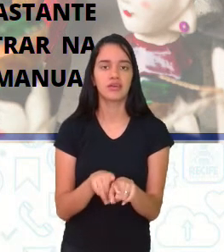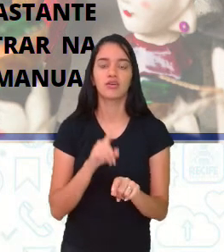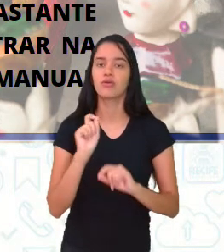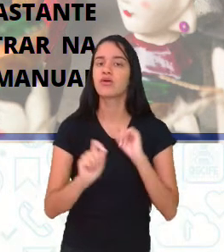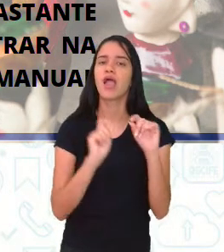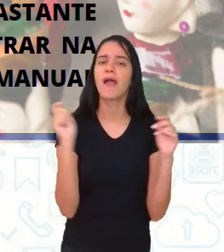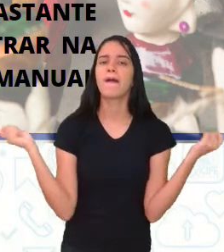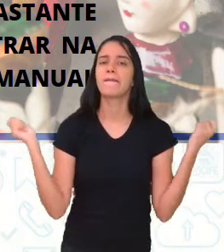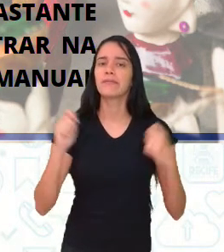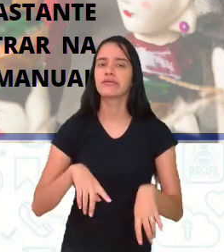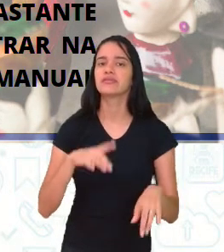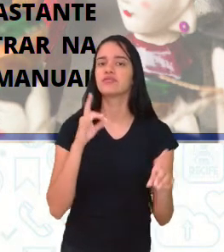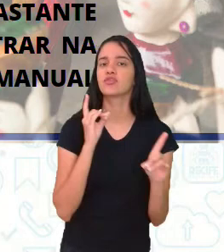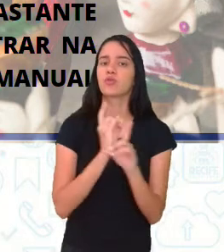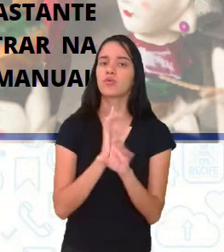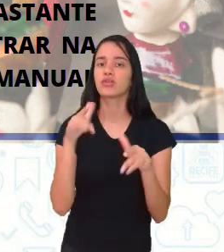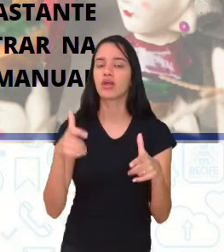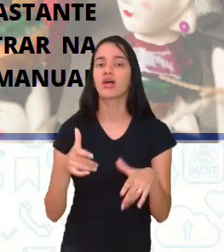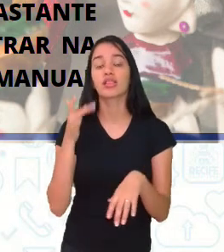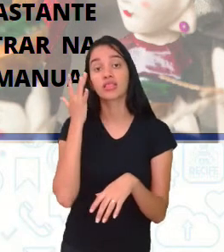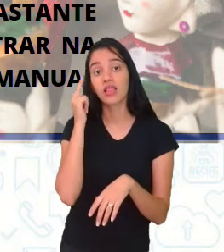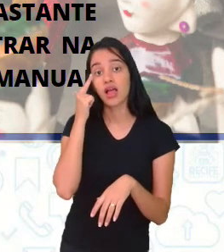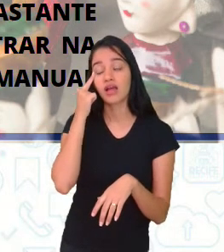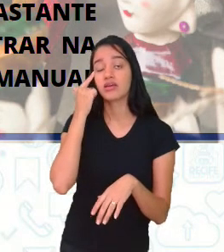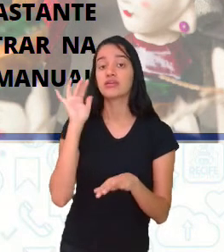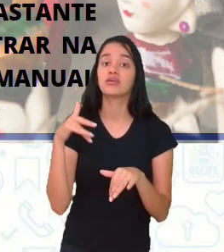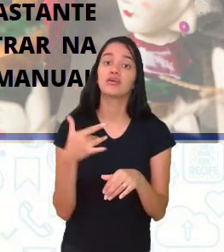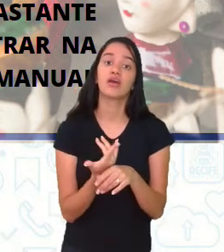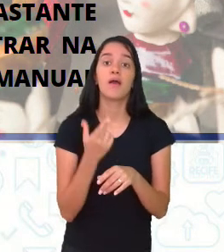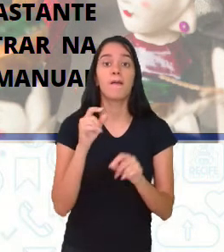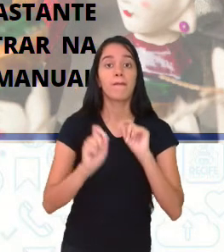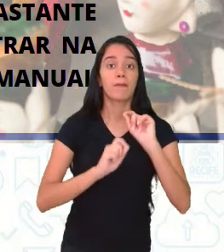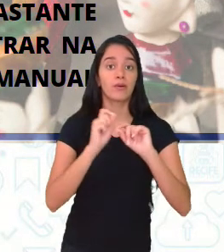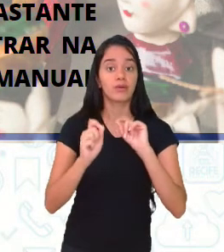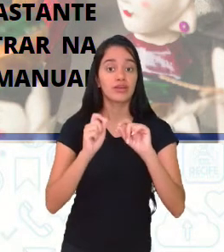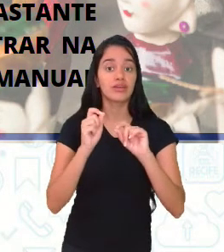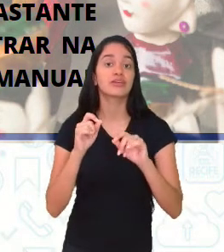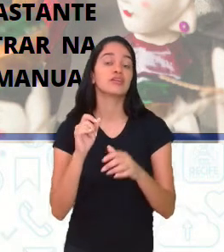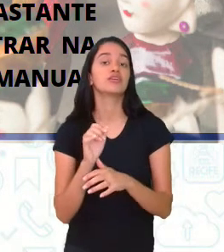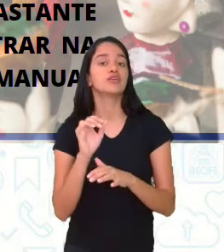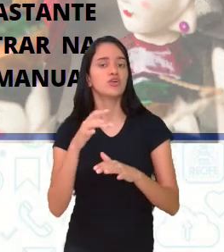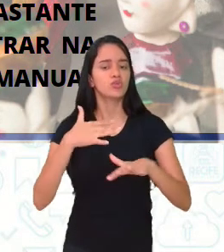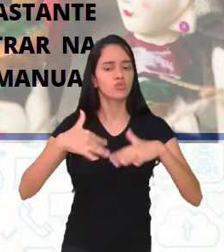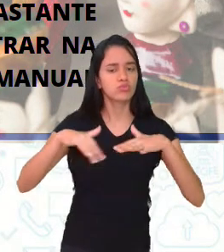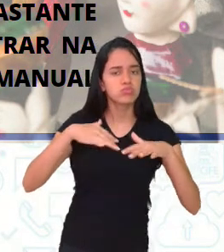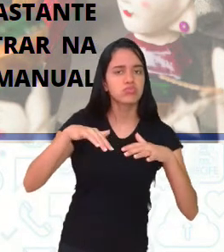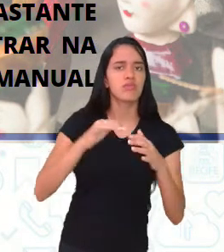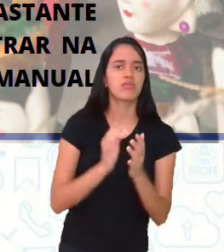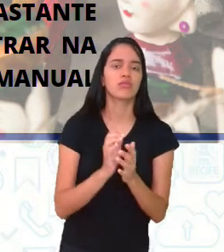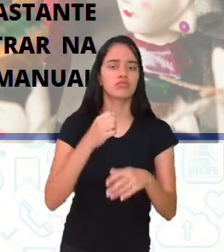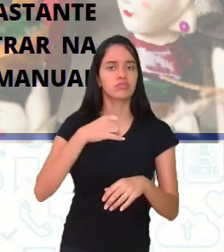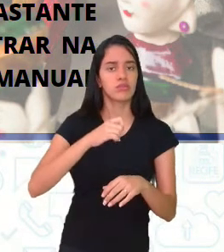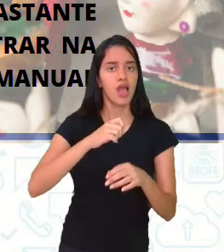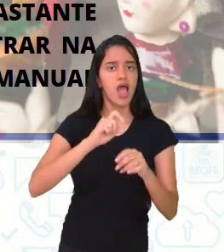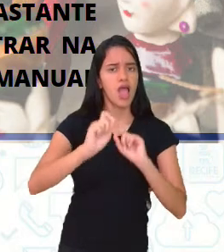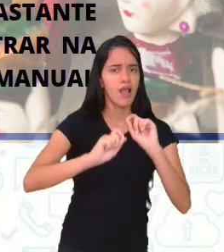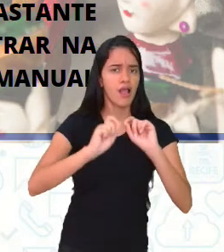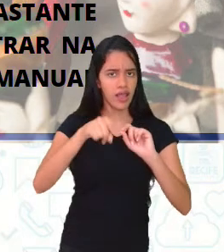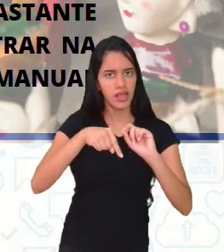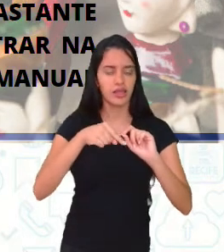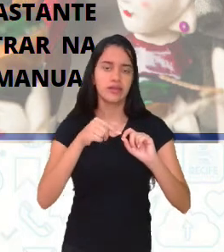Então, é possível encontrar na China apenas um especialista na confecção manual desses fantoches para o teatro de sombras. Ele